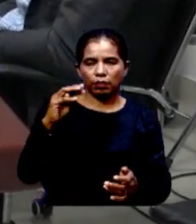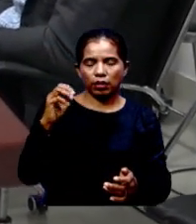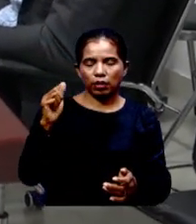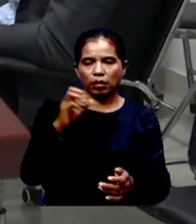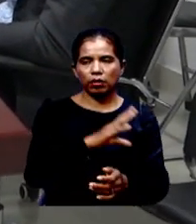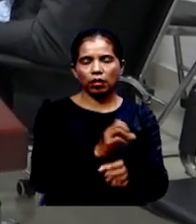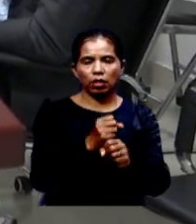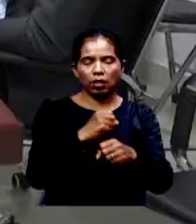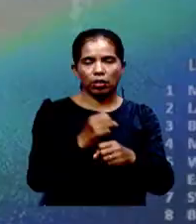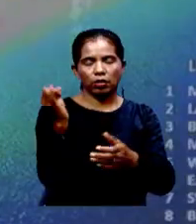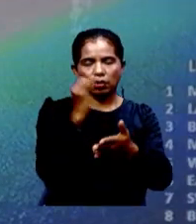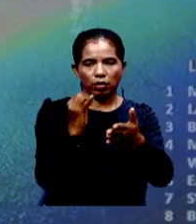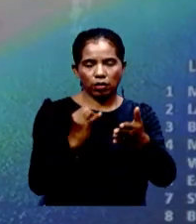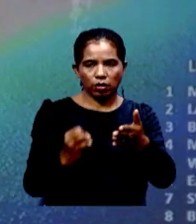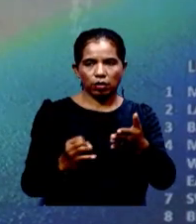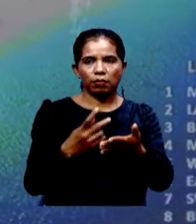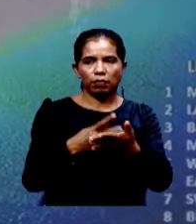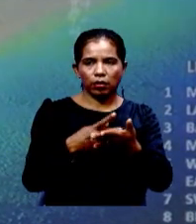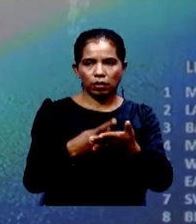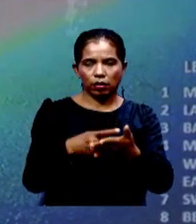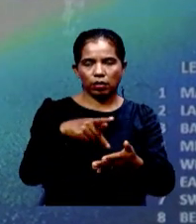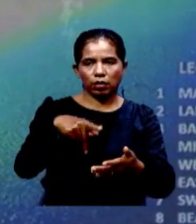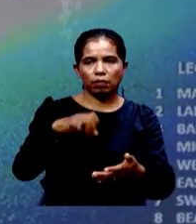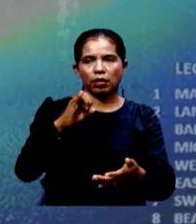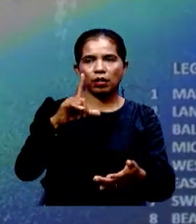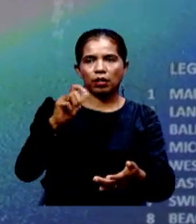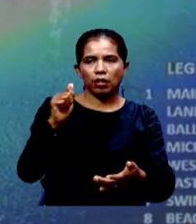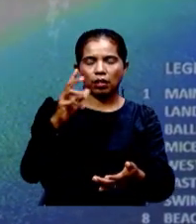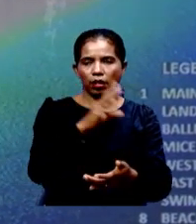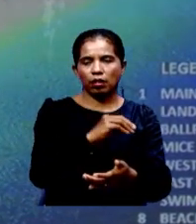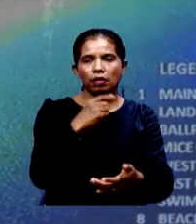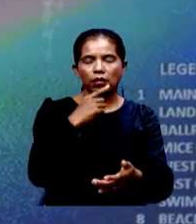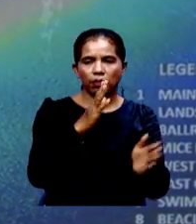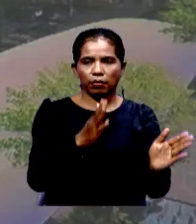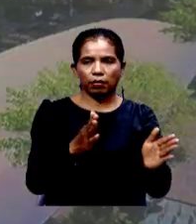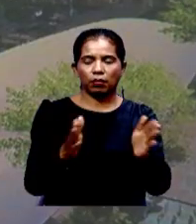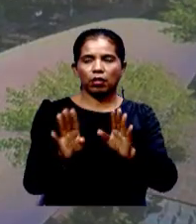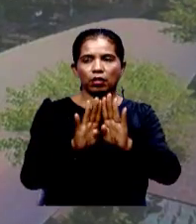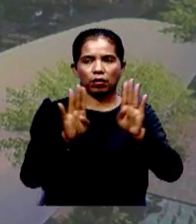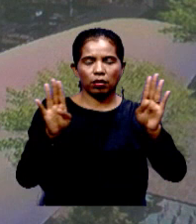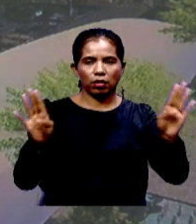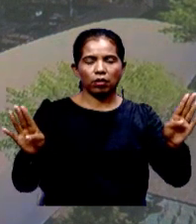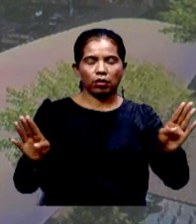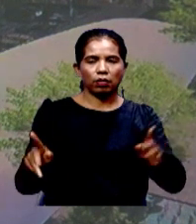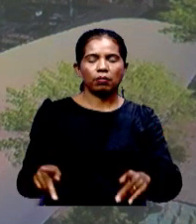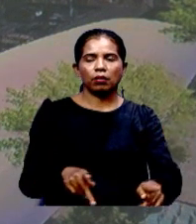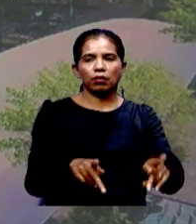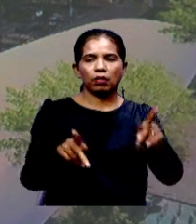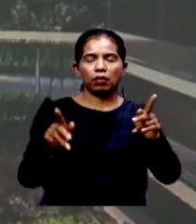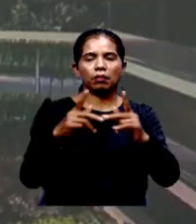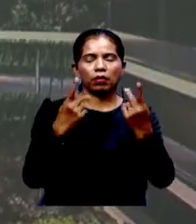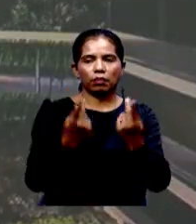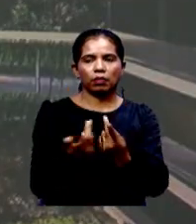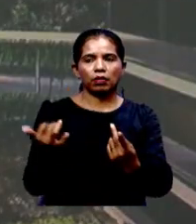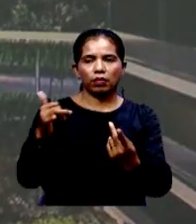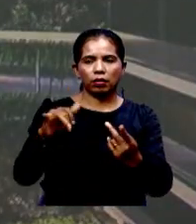finaliza ona dezeno ba projeto investimento Pelican Paradise, nune prepara atu loque concurso público ba companhia Sira